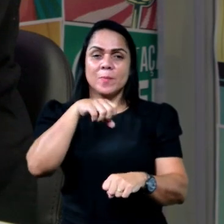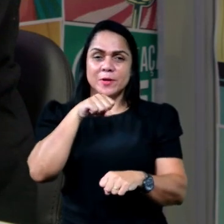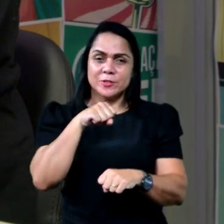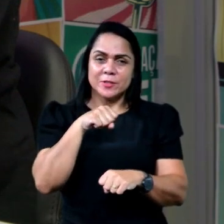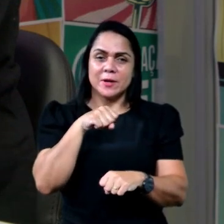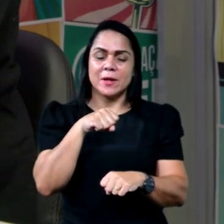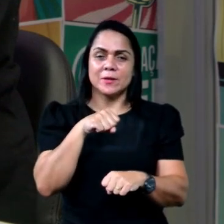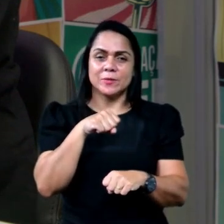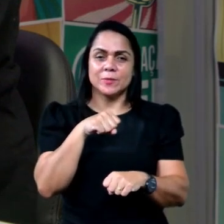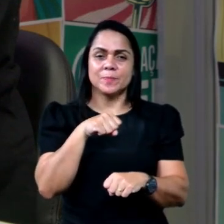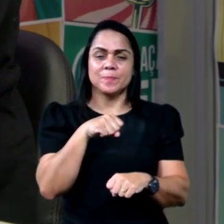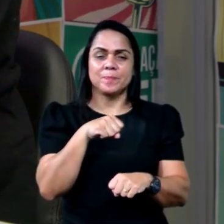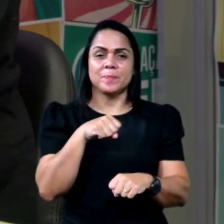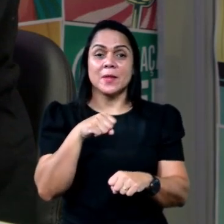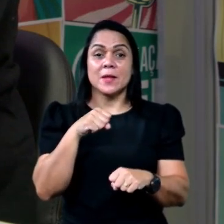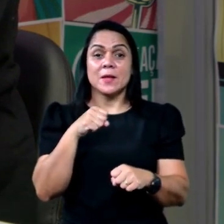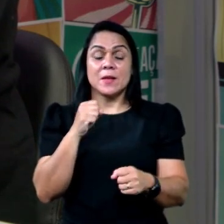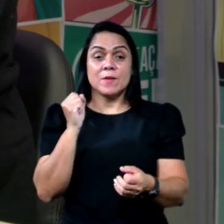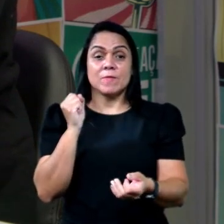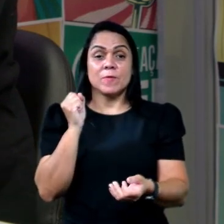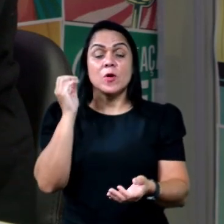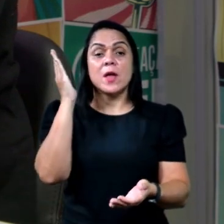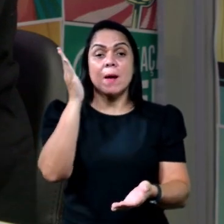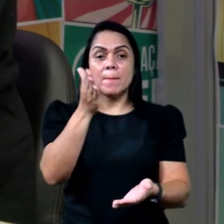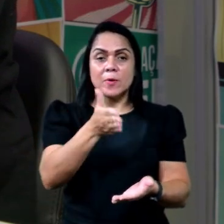Ele foi um projeto aprovado pelo Fabim.